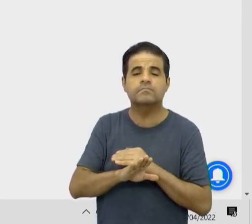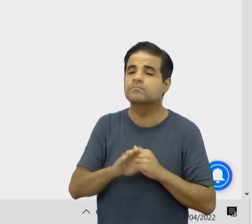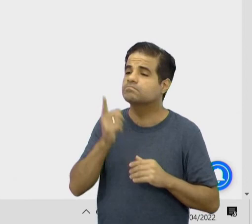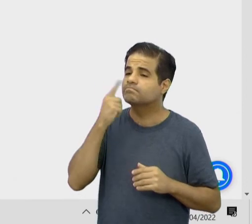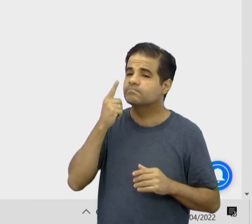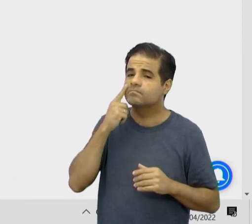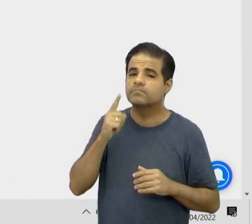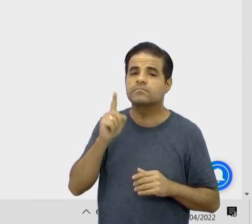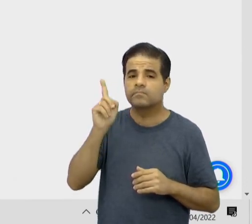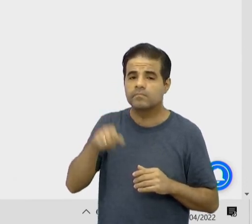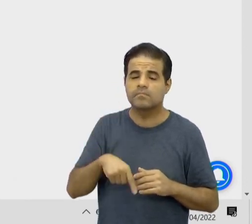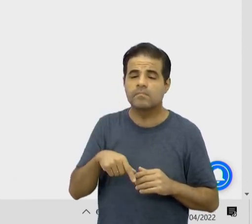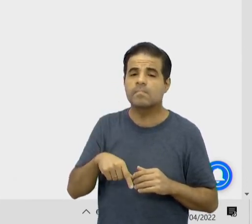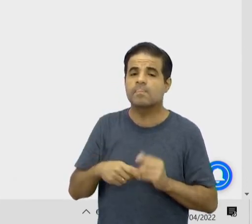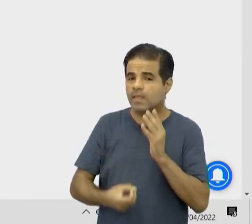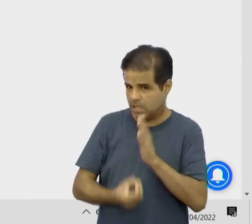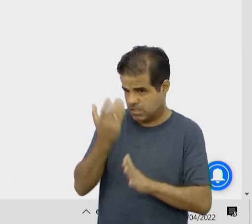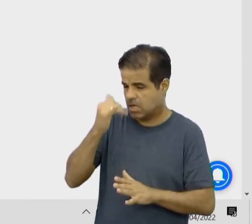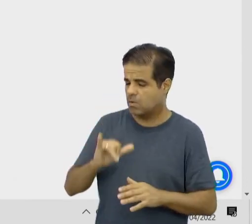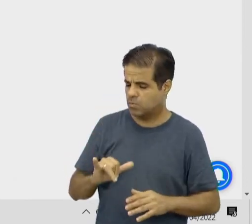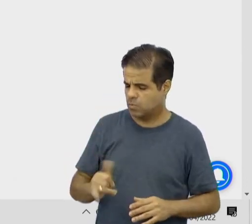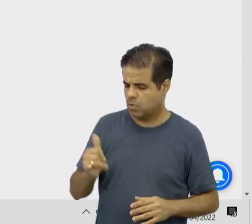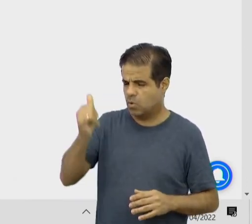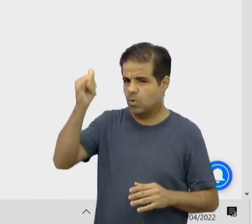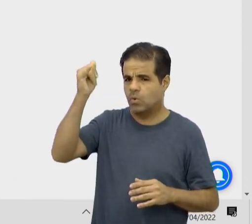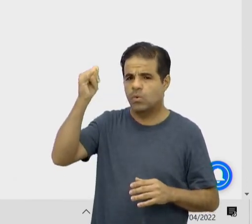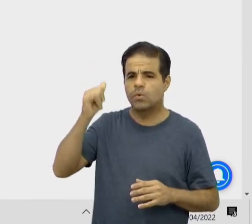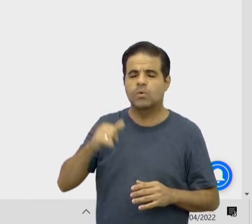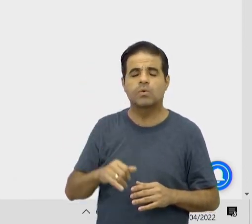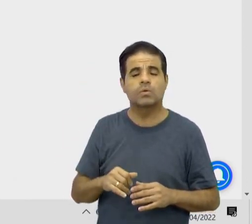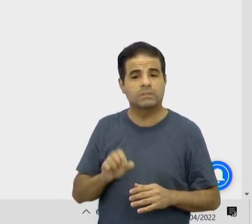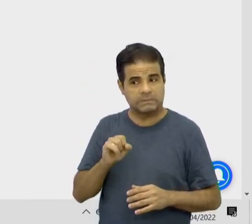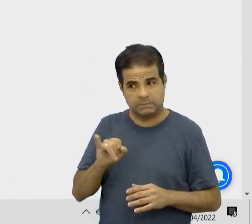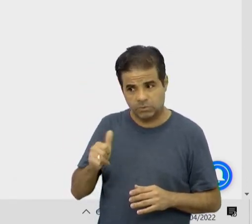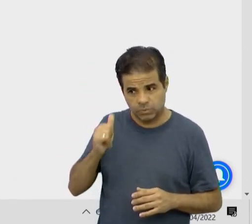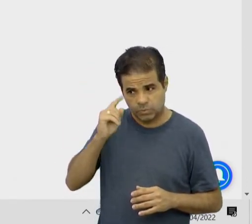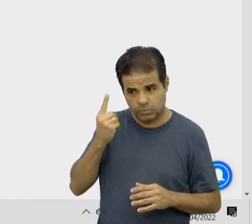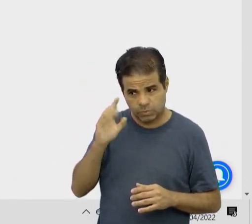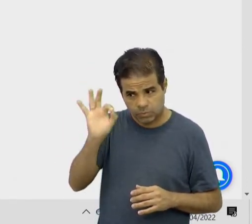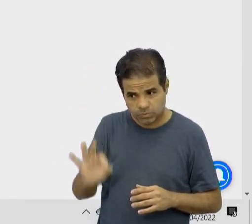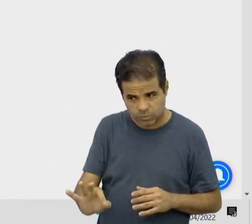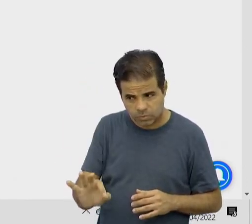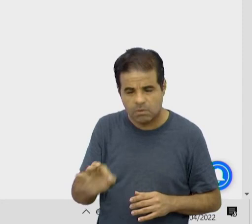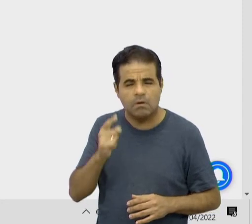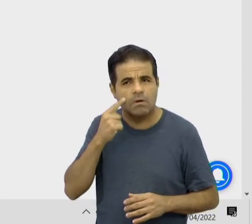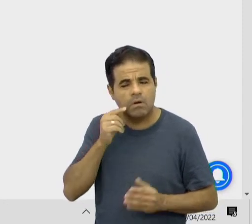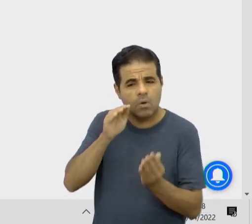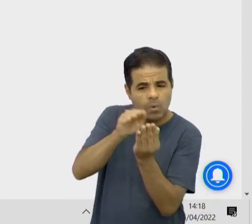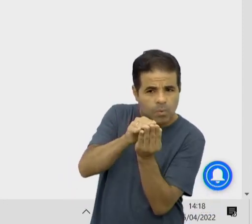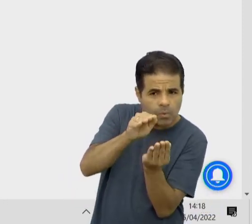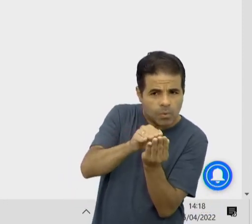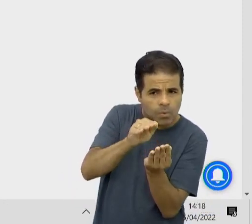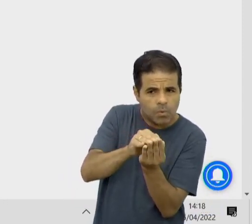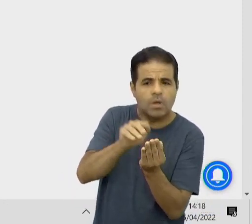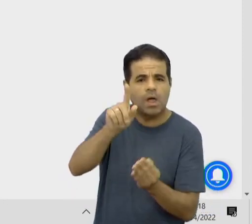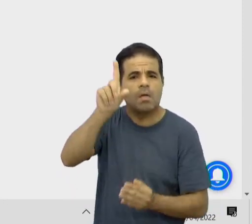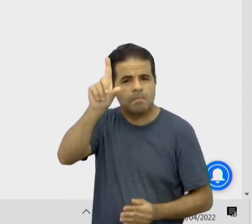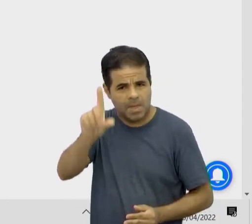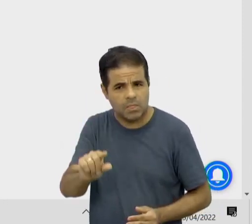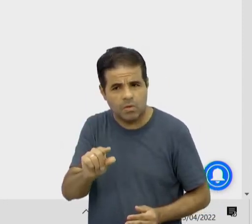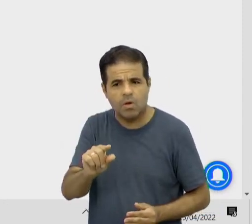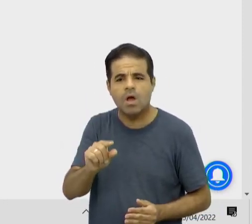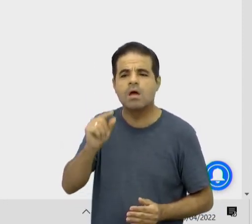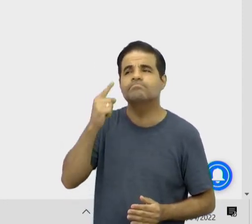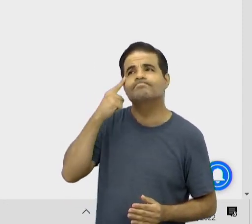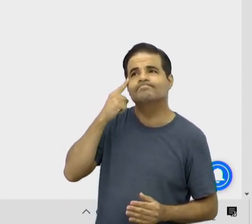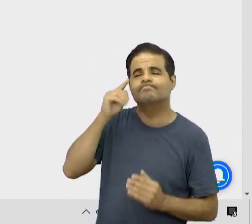Então vamos lá, porque tem que gerar juros. Então vamos lá, se os juros for de 1%, lembrando que a poupança é um pouquinho menor, tá?